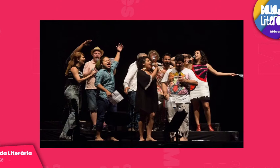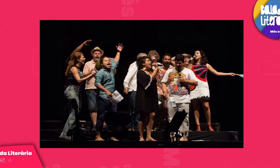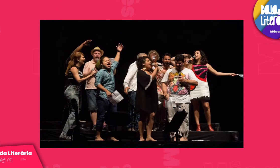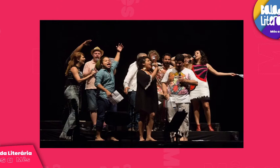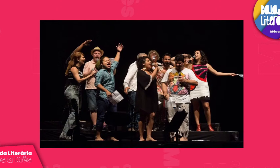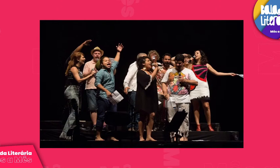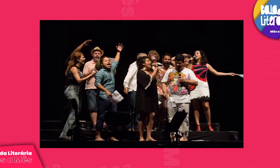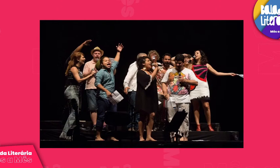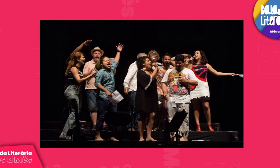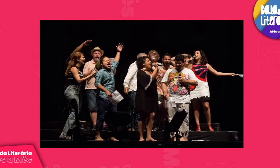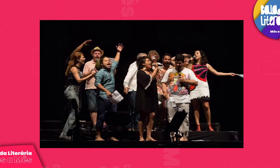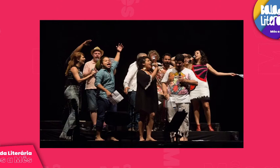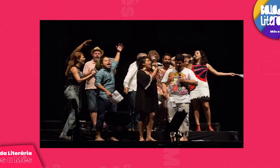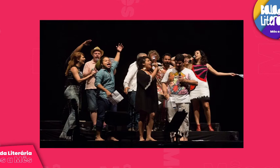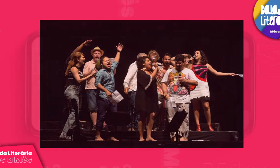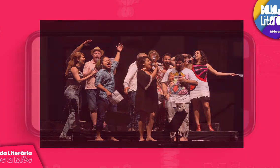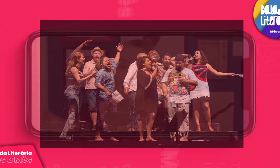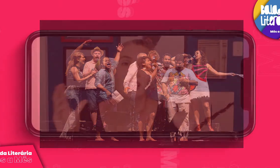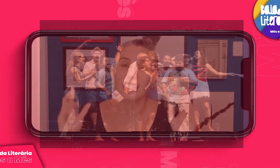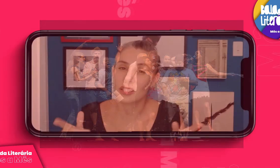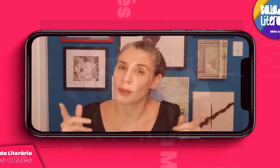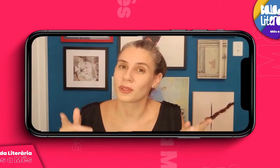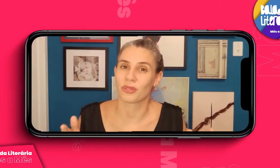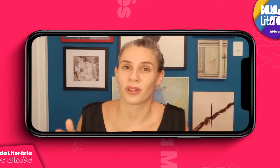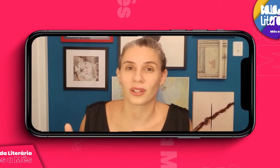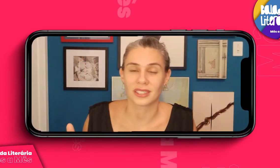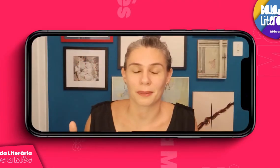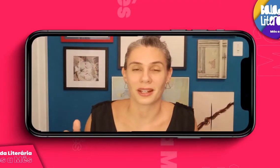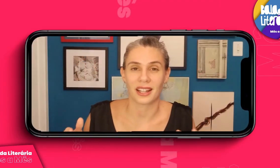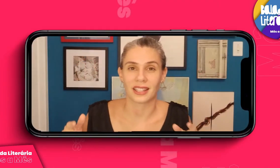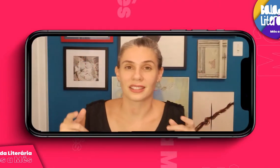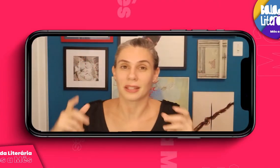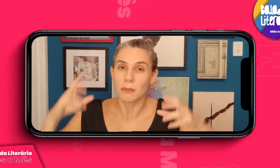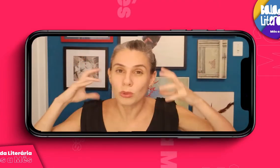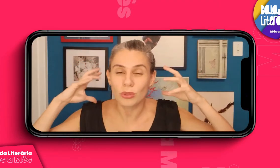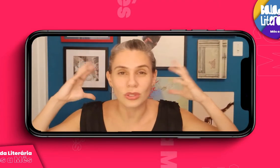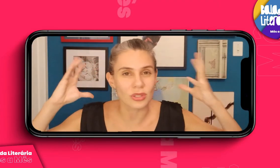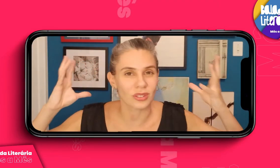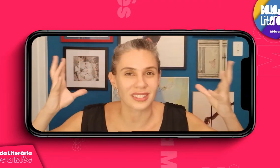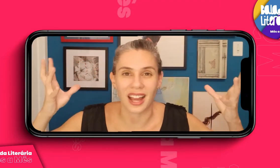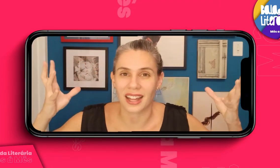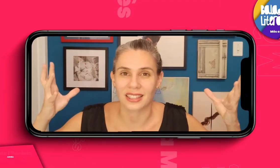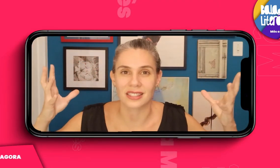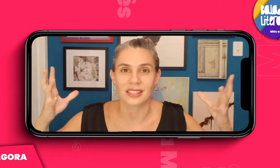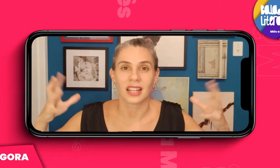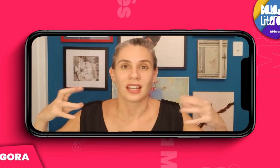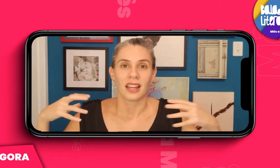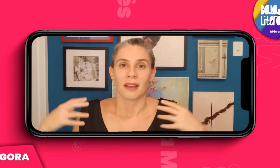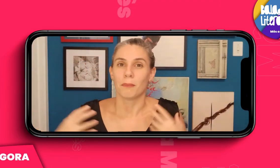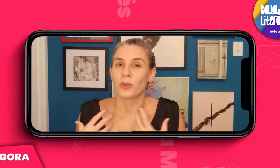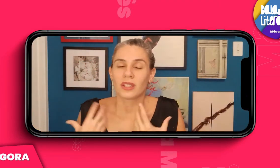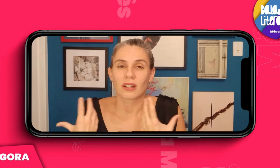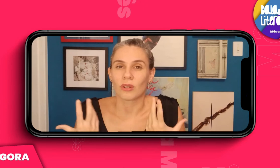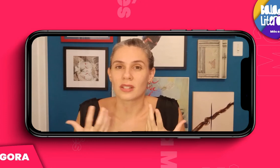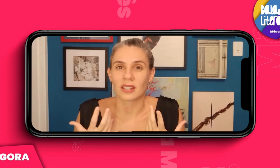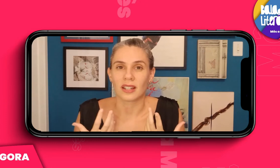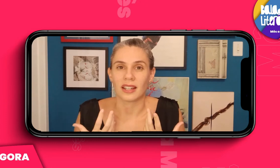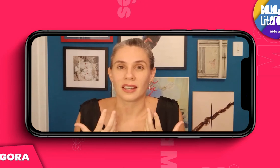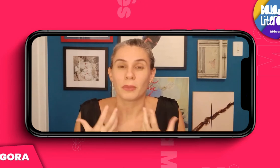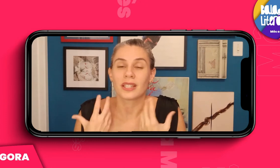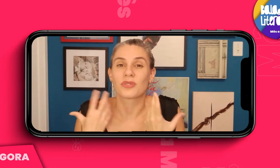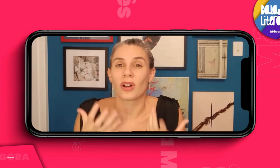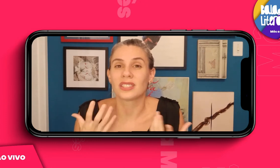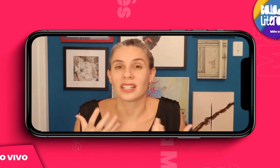uma celebração de todos esses estados e sotaques, que isso é muito forte na balada, tem muitos sotaques, muita